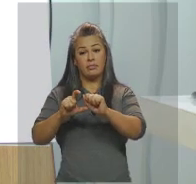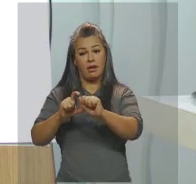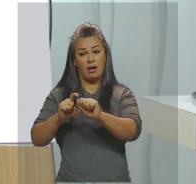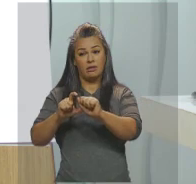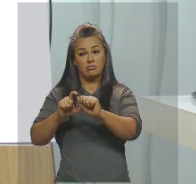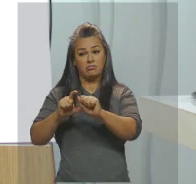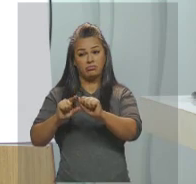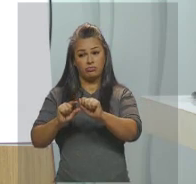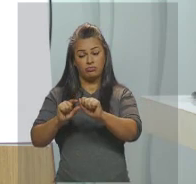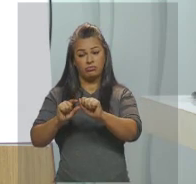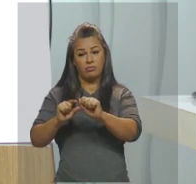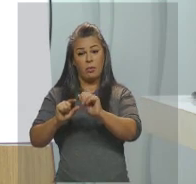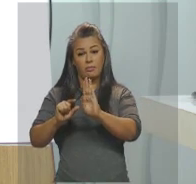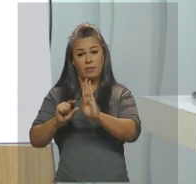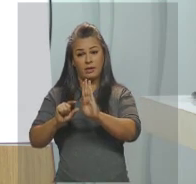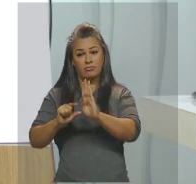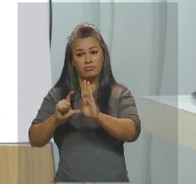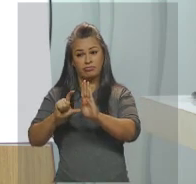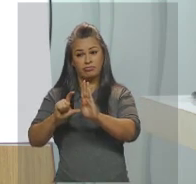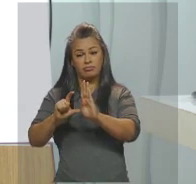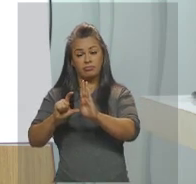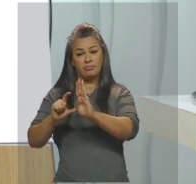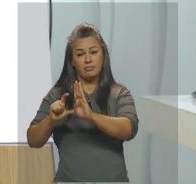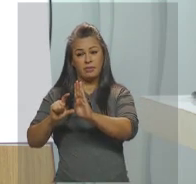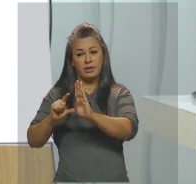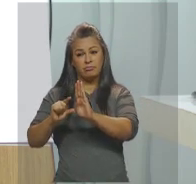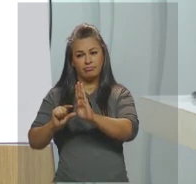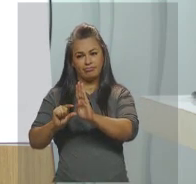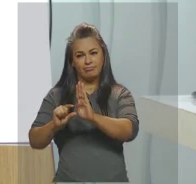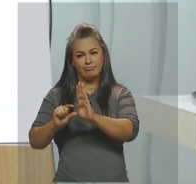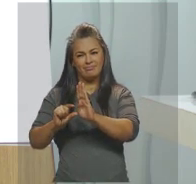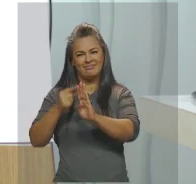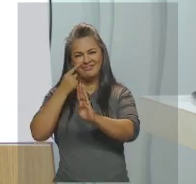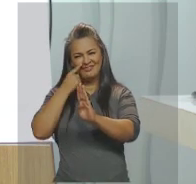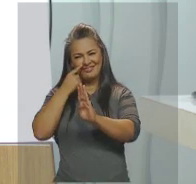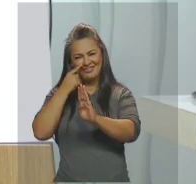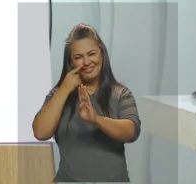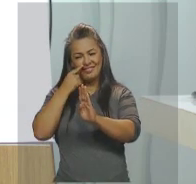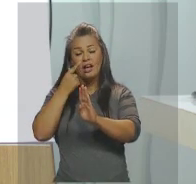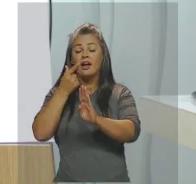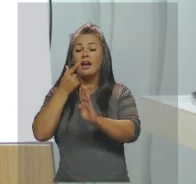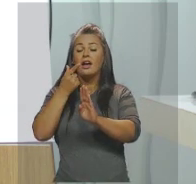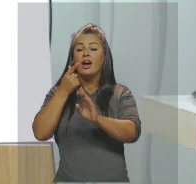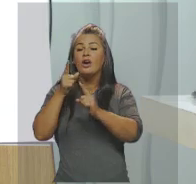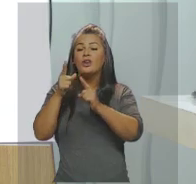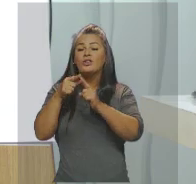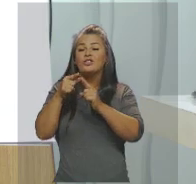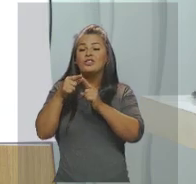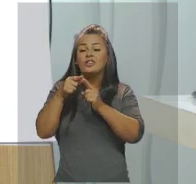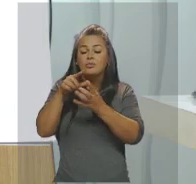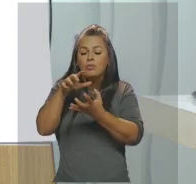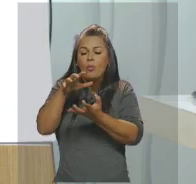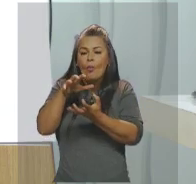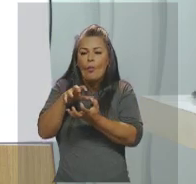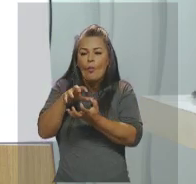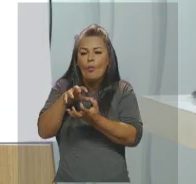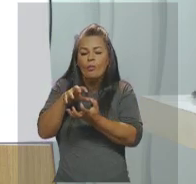Bzão, Bzinho, que vão ser abóboras discoides. Então, aqui é o meu